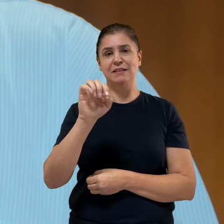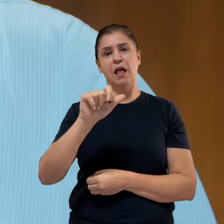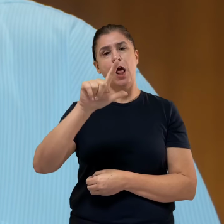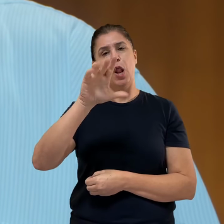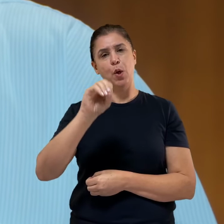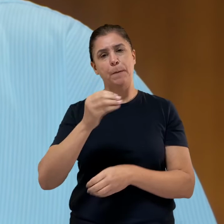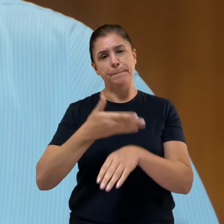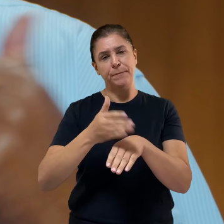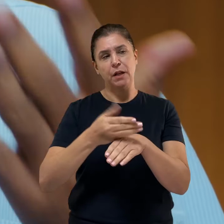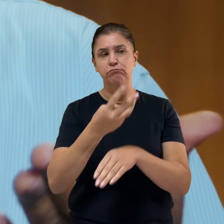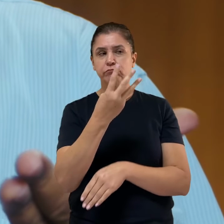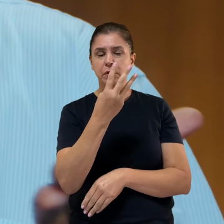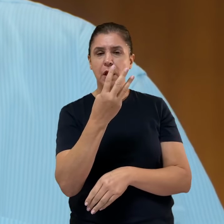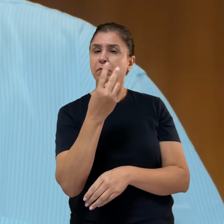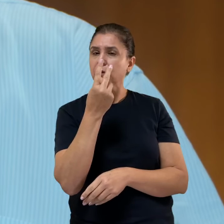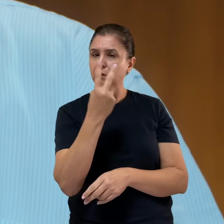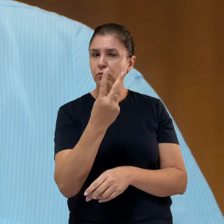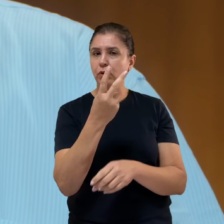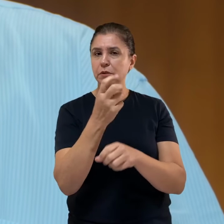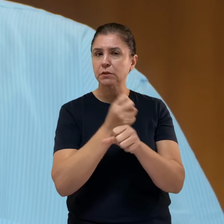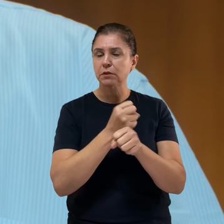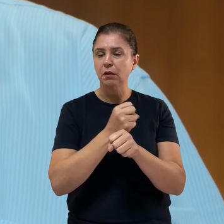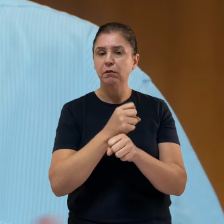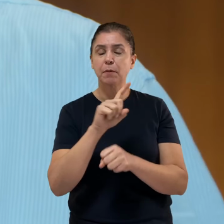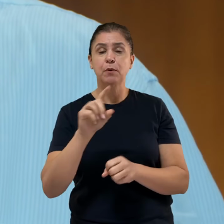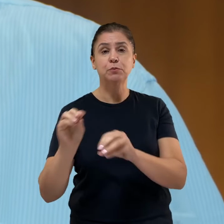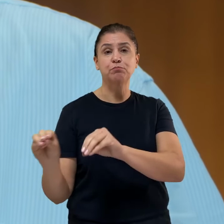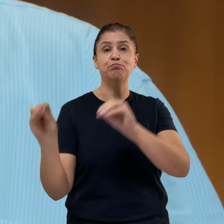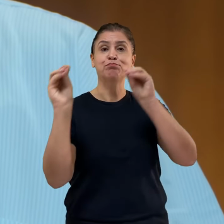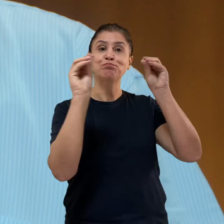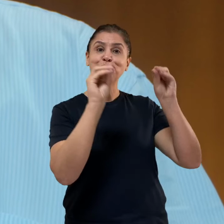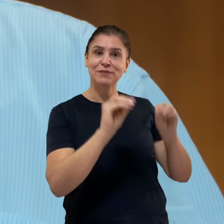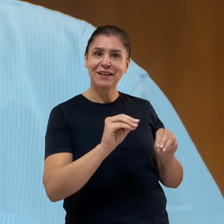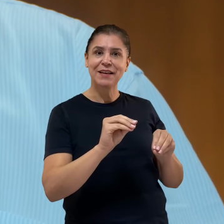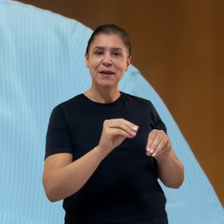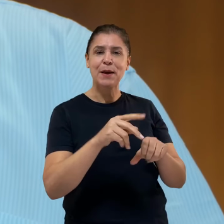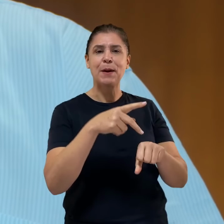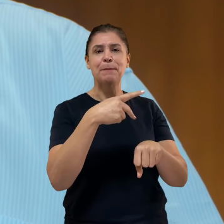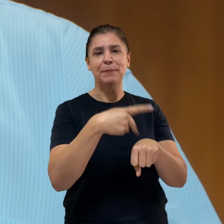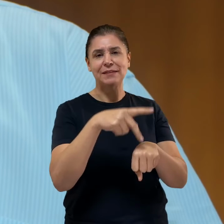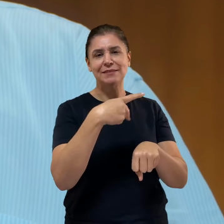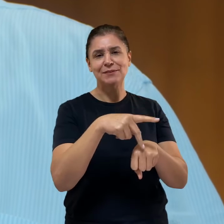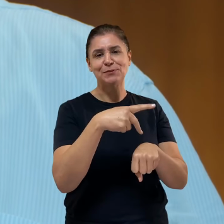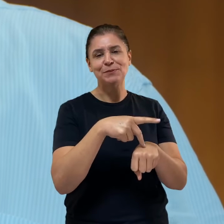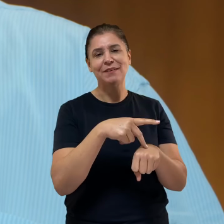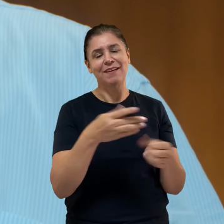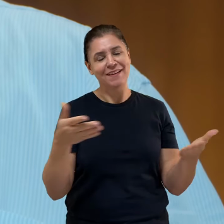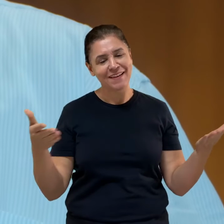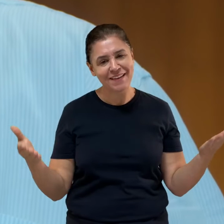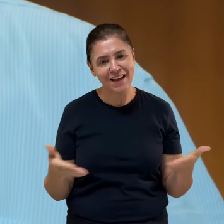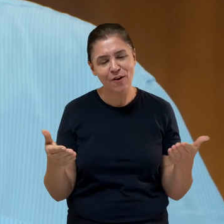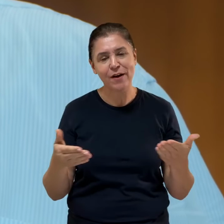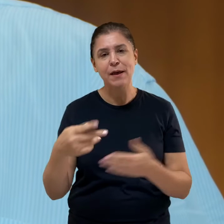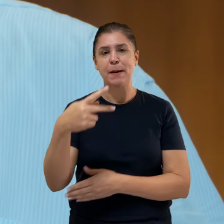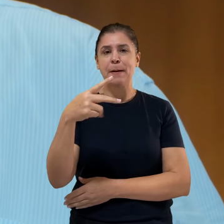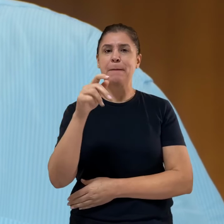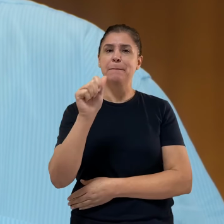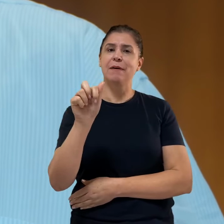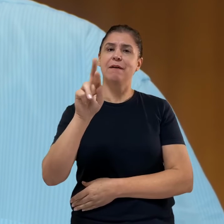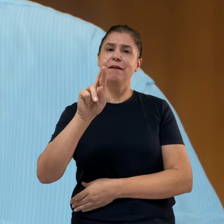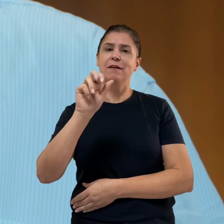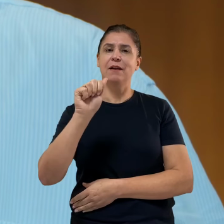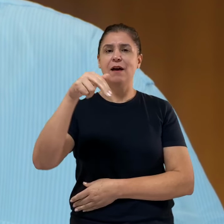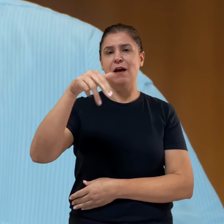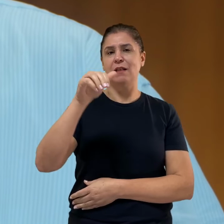dois anos. Depois, fui para Paissandu e agora Paraná City,